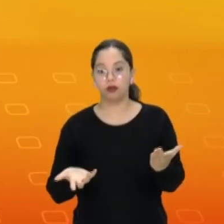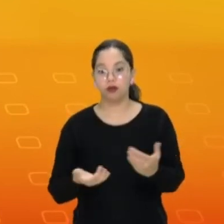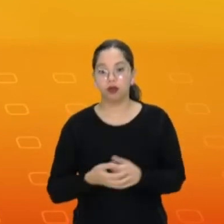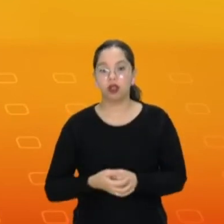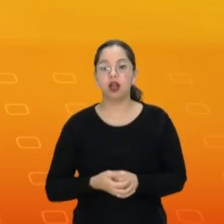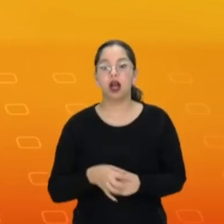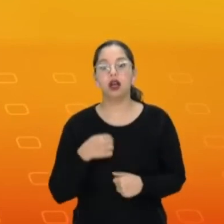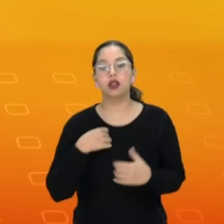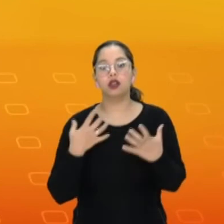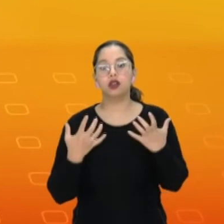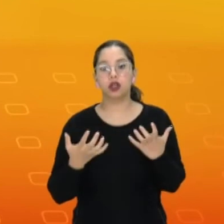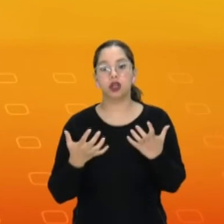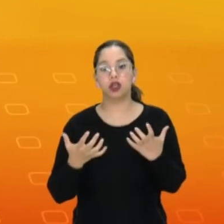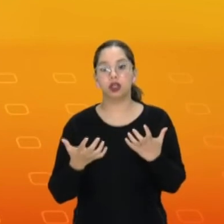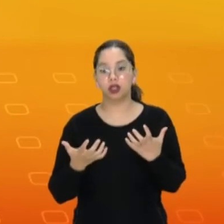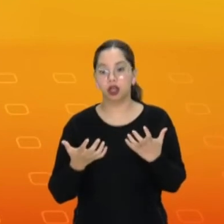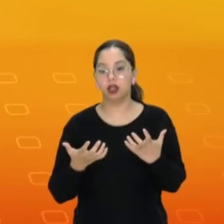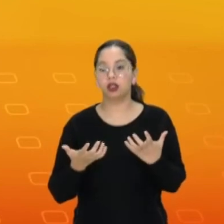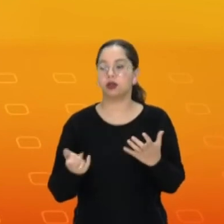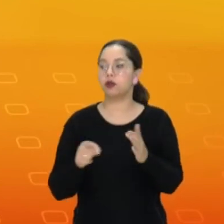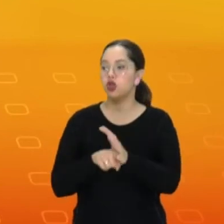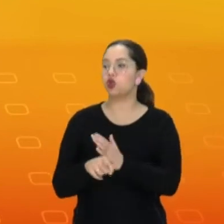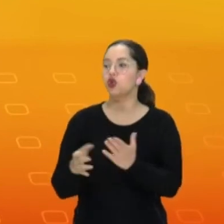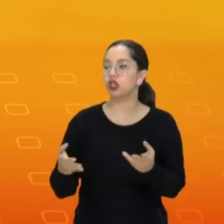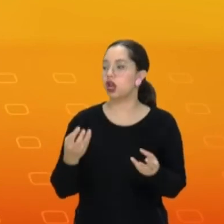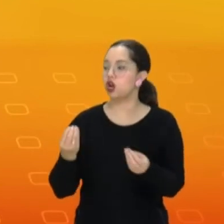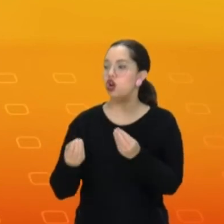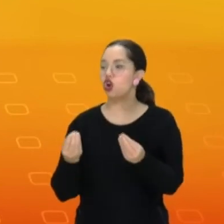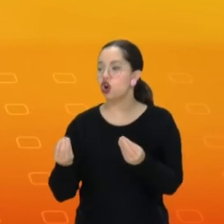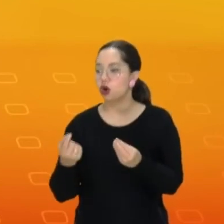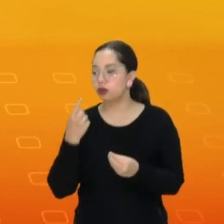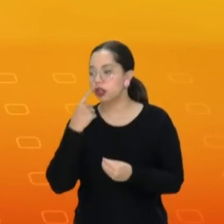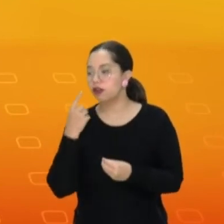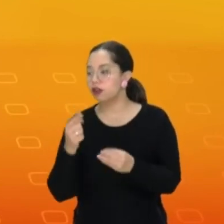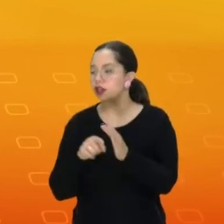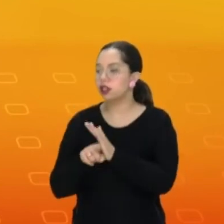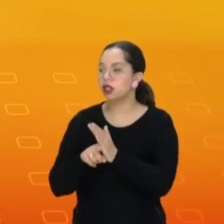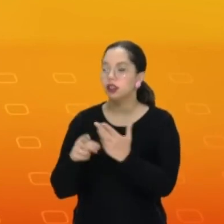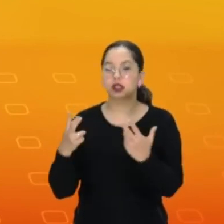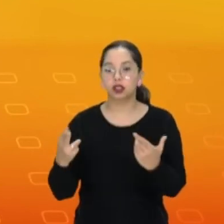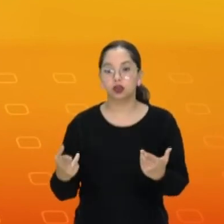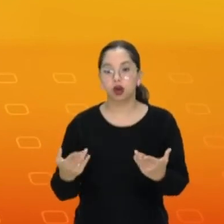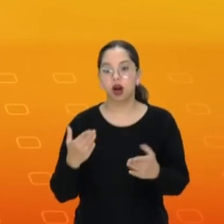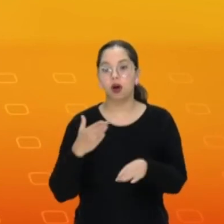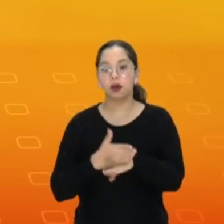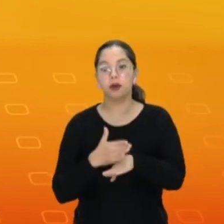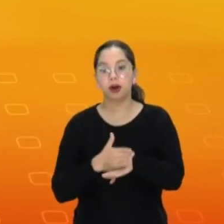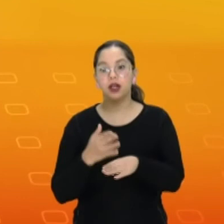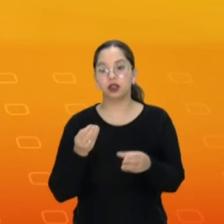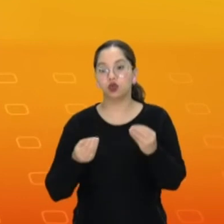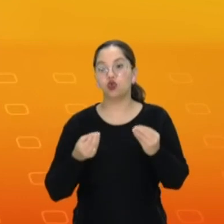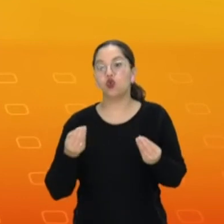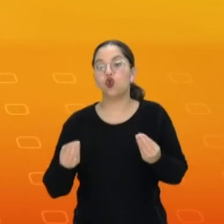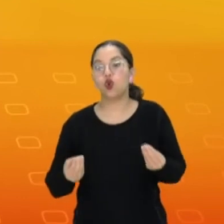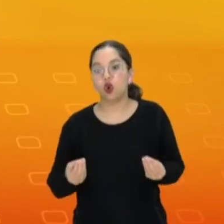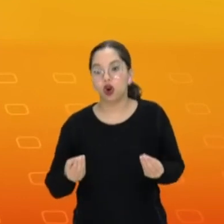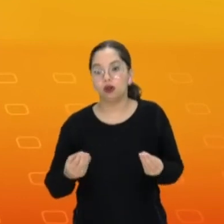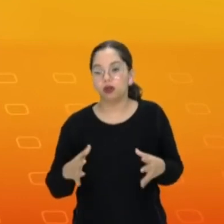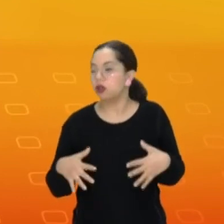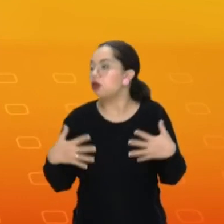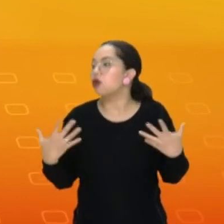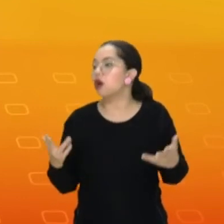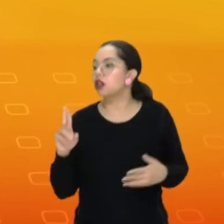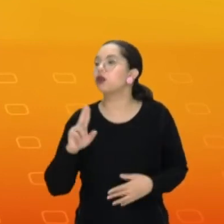com vocês aí como vocês estão vendo essa tradição Como estão se preparando com essa mudança Quais são os casos de uso que você